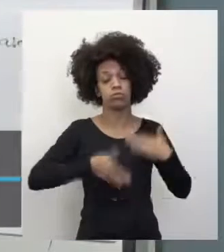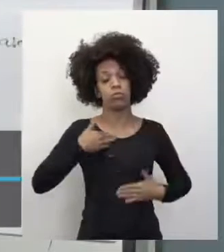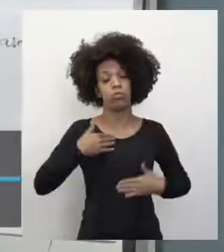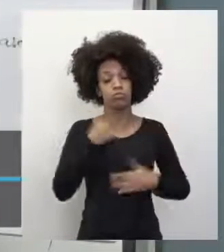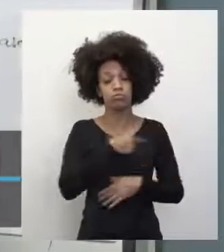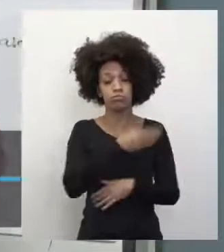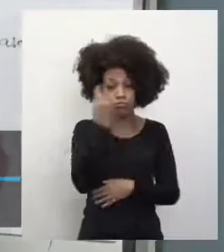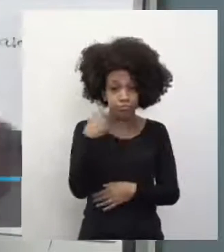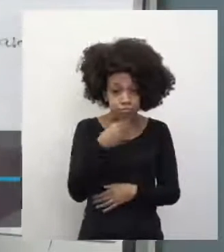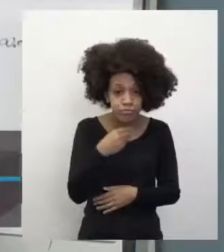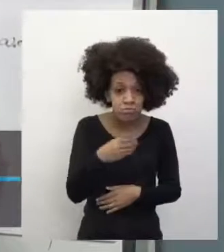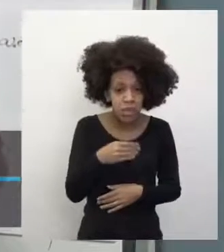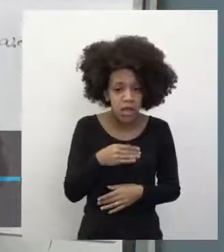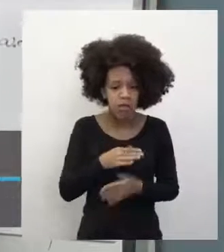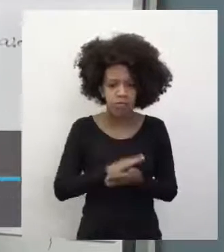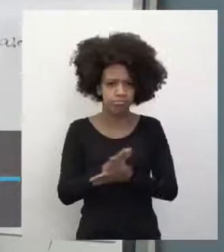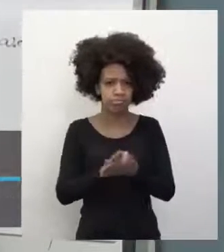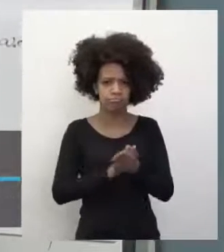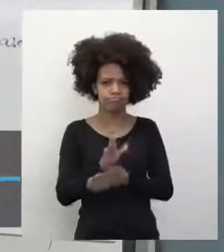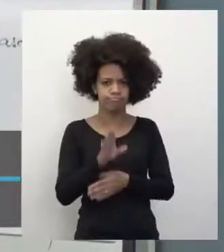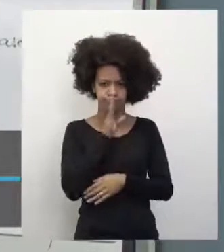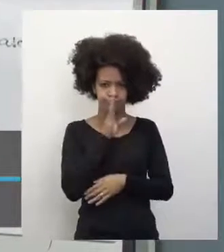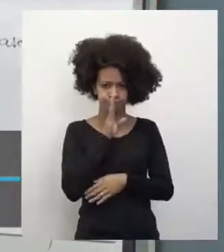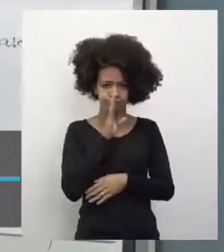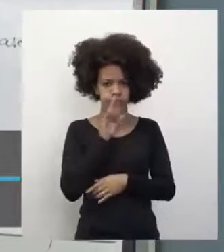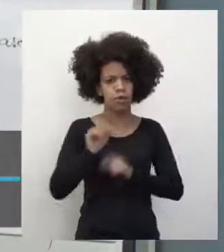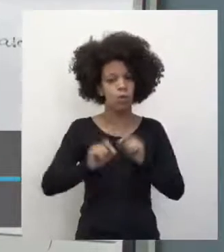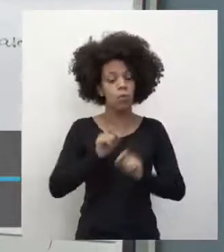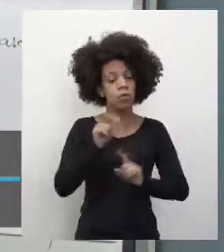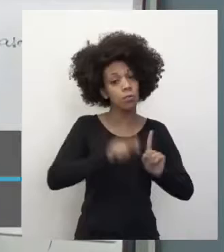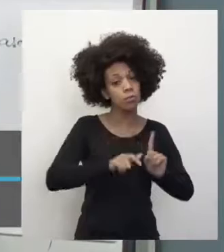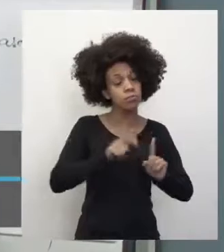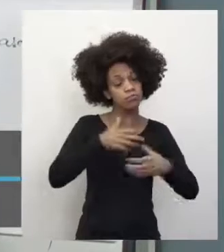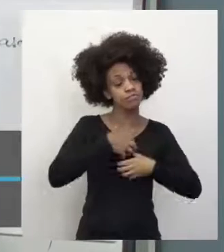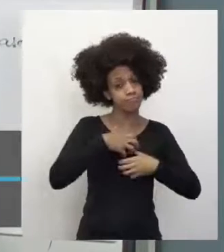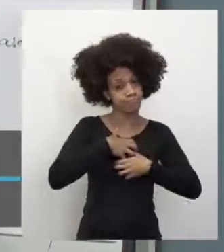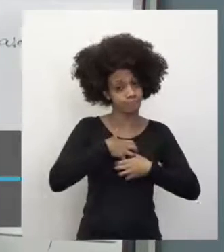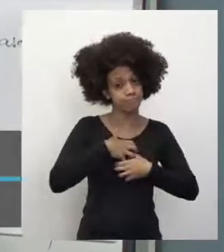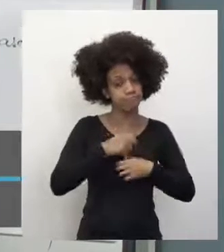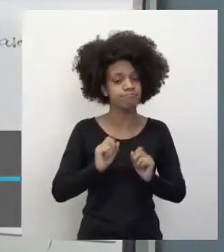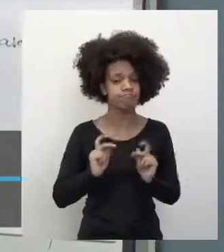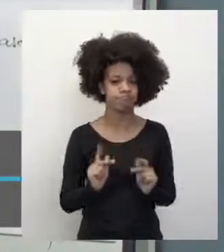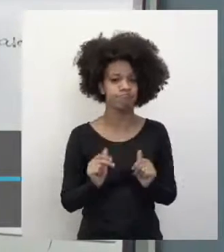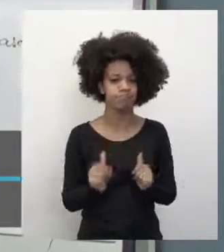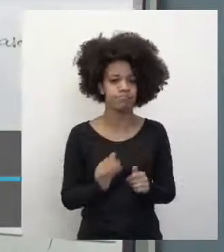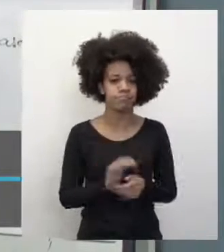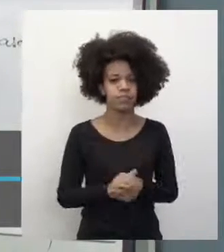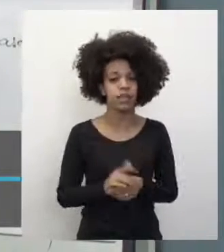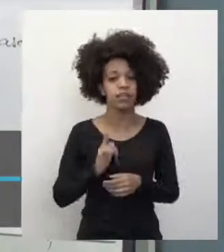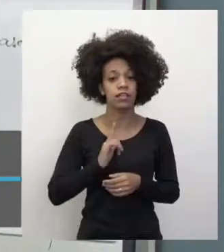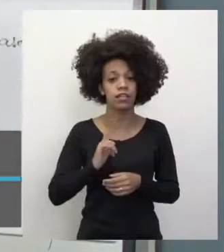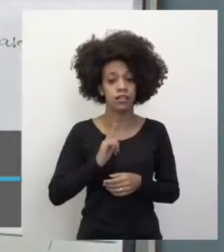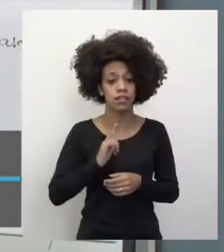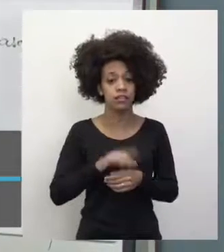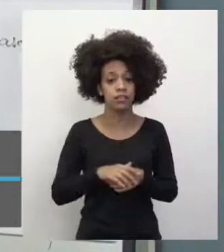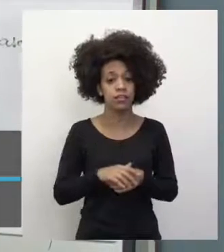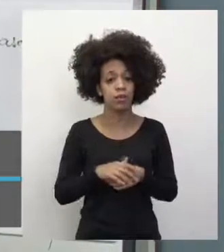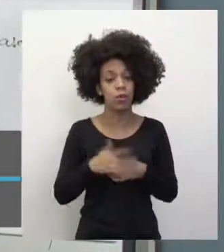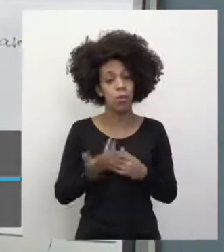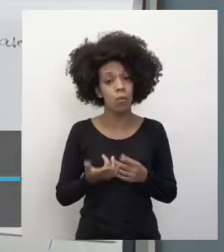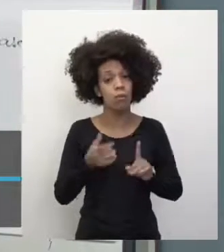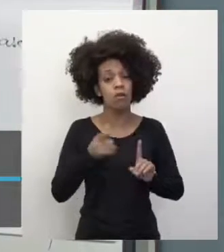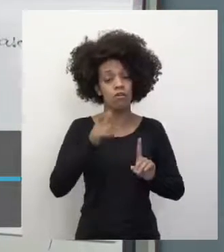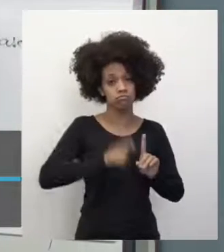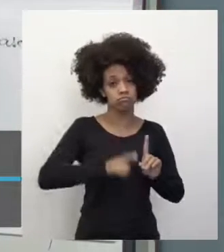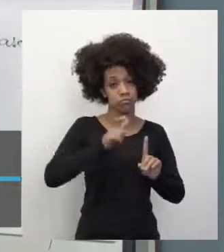sem falar uma palavra, exatamente o que o personagem está sentindo, tá certo? Então, aí, ó, nós temos, né, uma atriz,